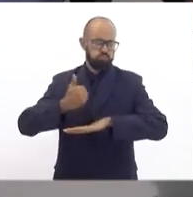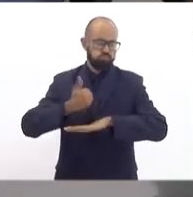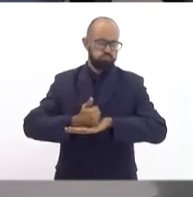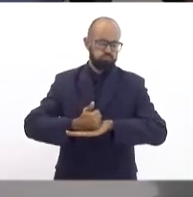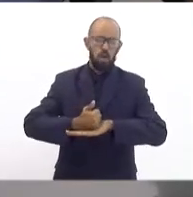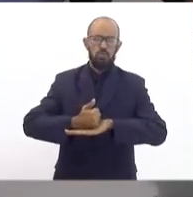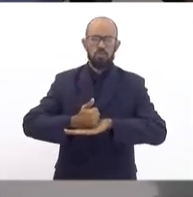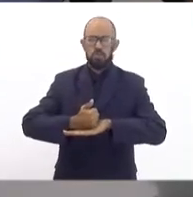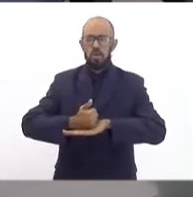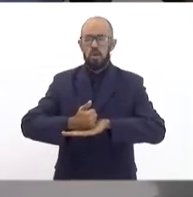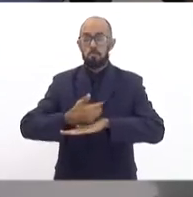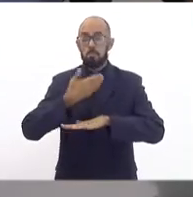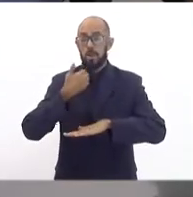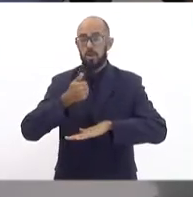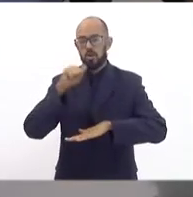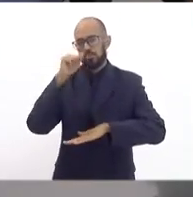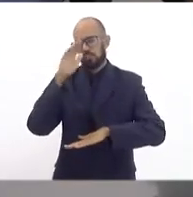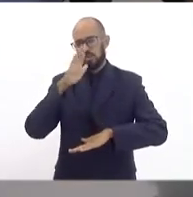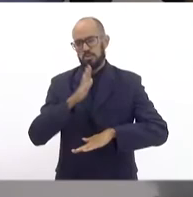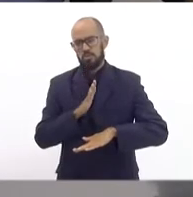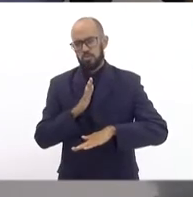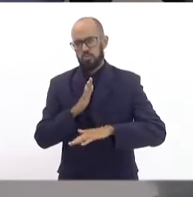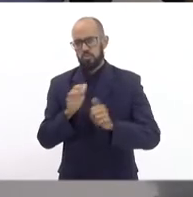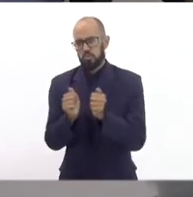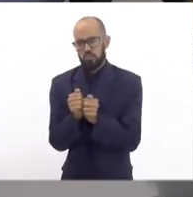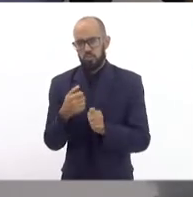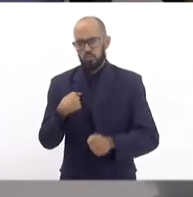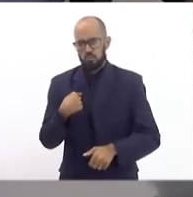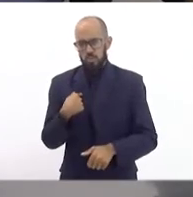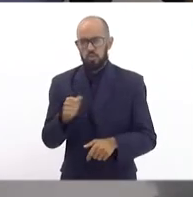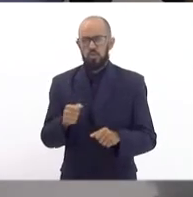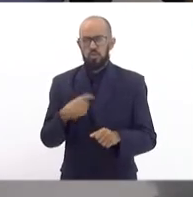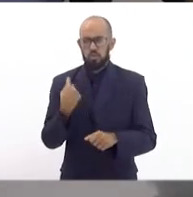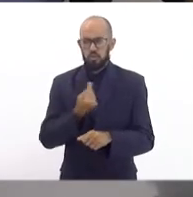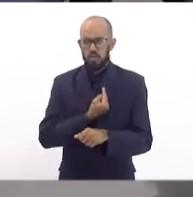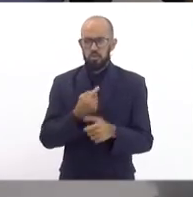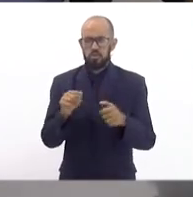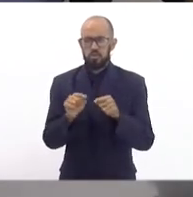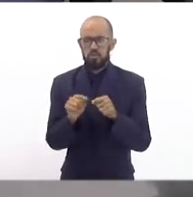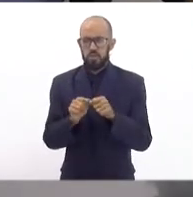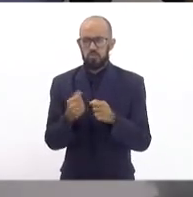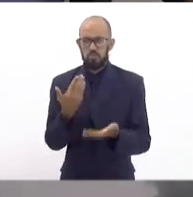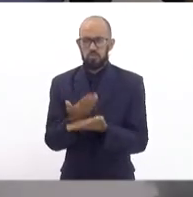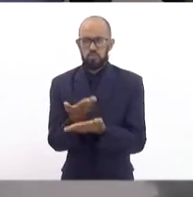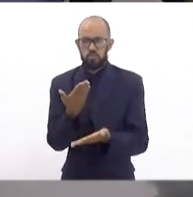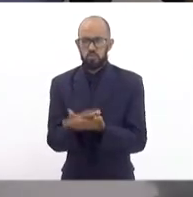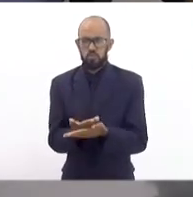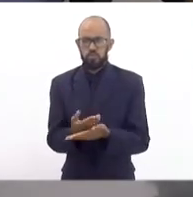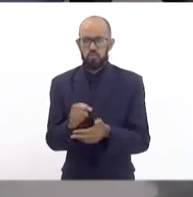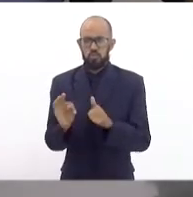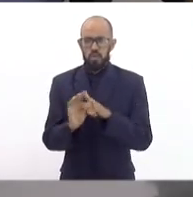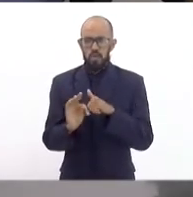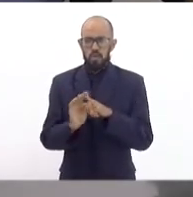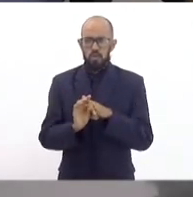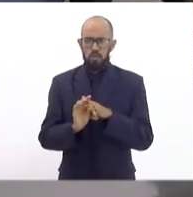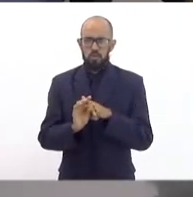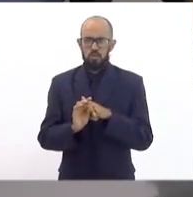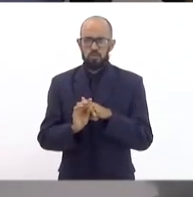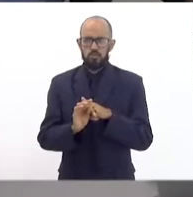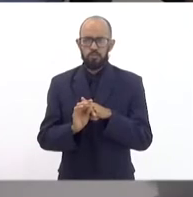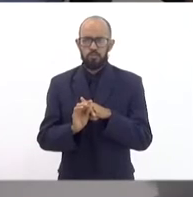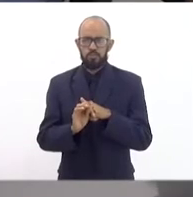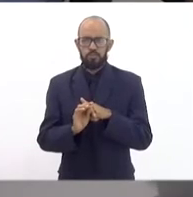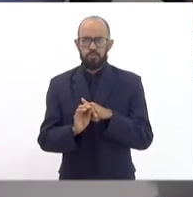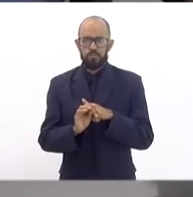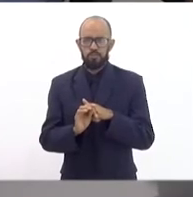Brasil, né? E nós desenvolvemos um estudo técnico, inclusive eu tenho aqui o estudo técnico,